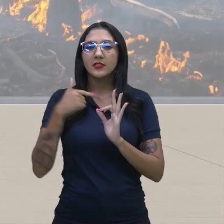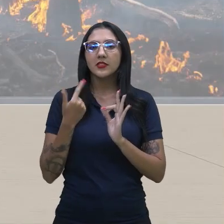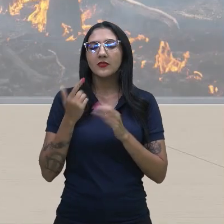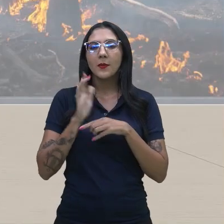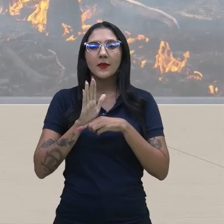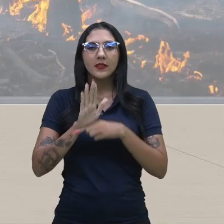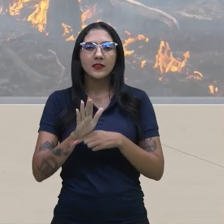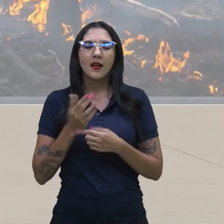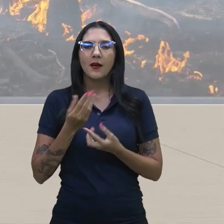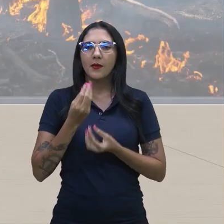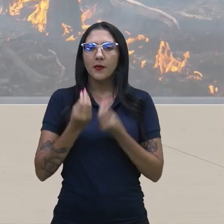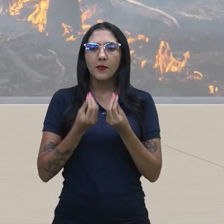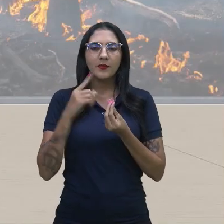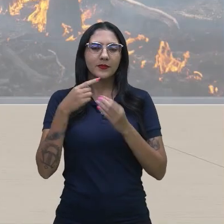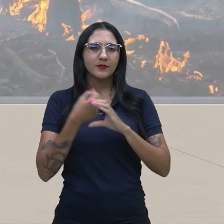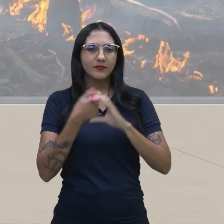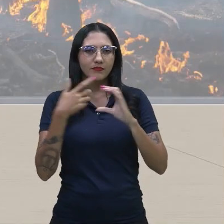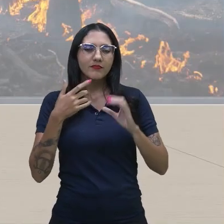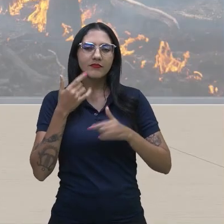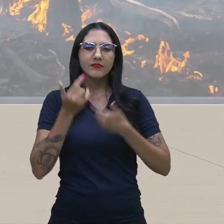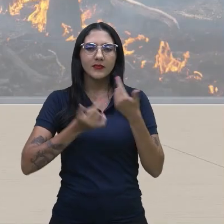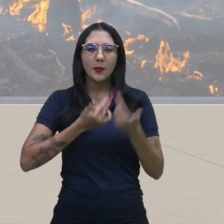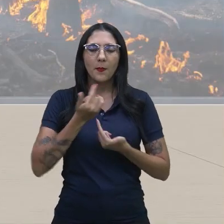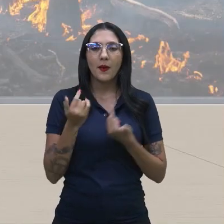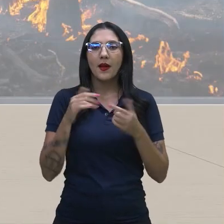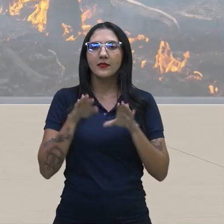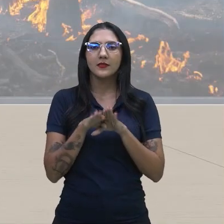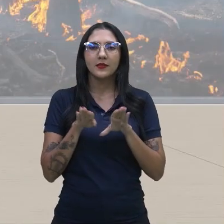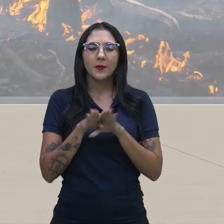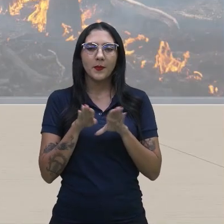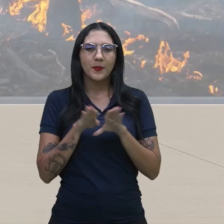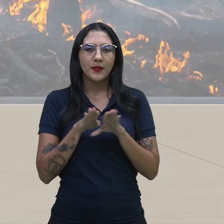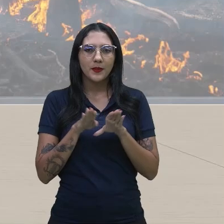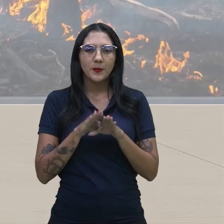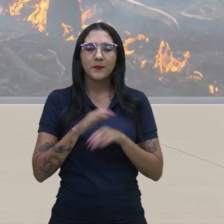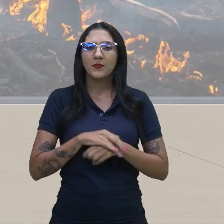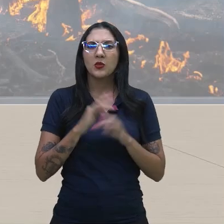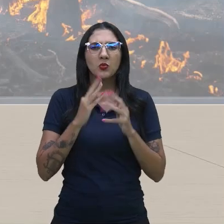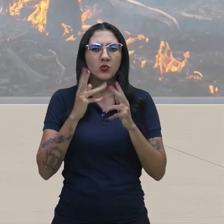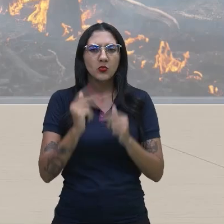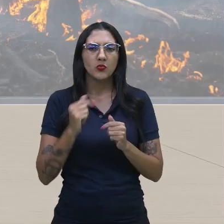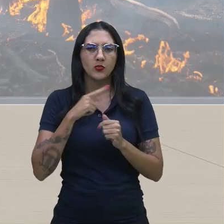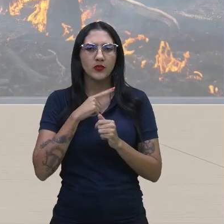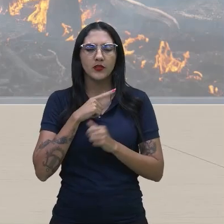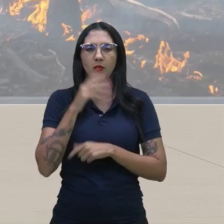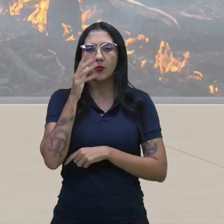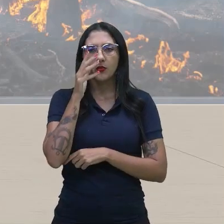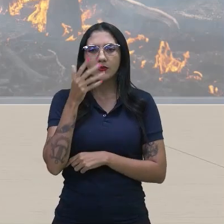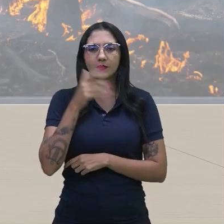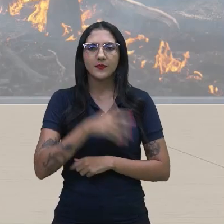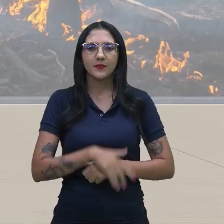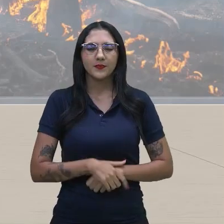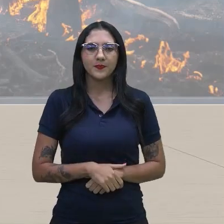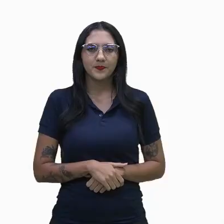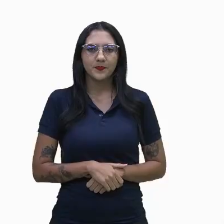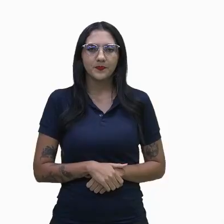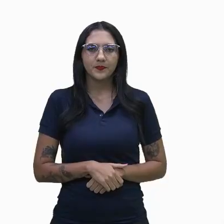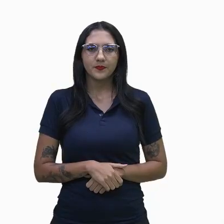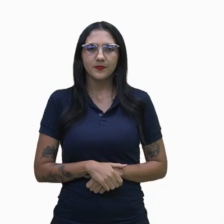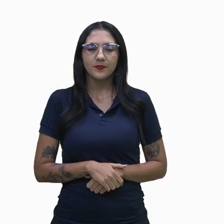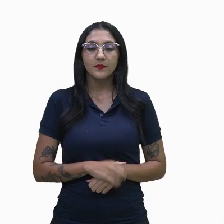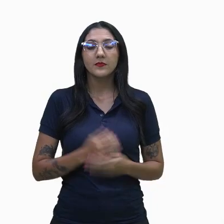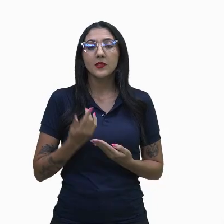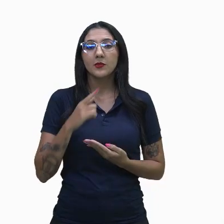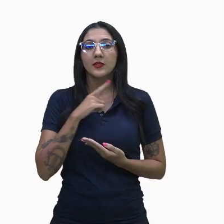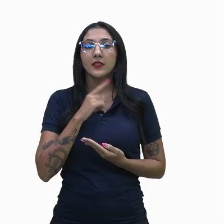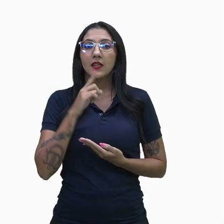a questão do trabalho, esses impactos socioambientais que vêm acontecendo. Então aí nós temos os impactos socioambientais